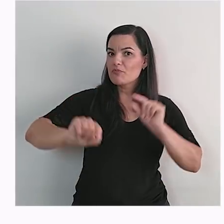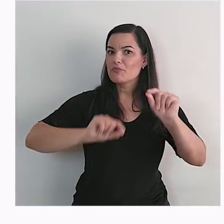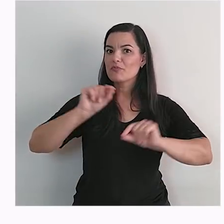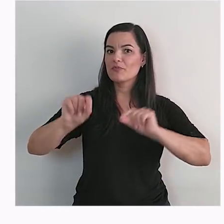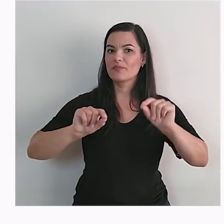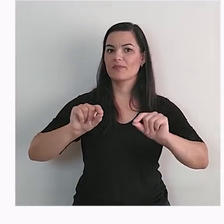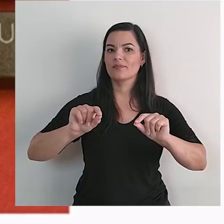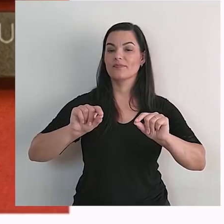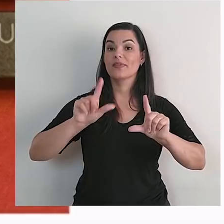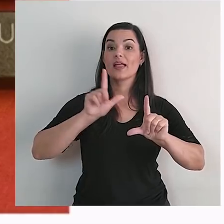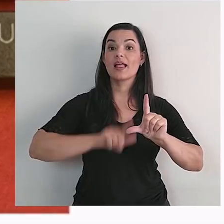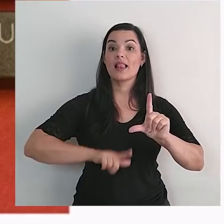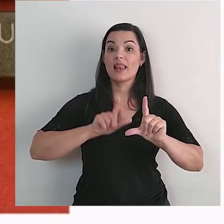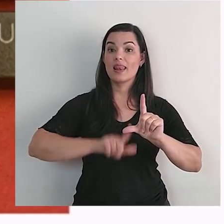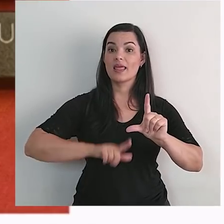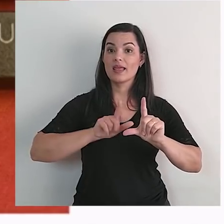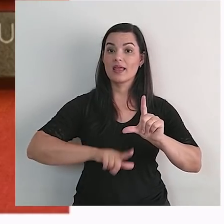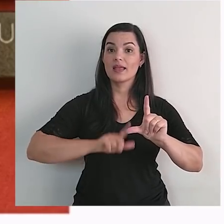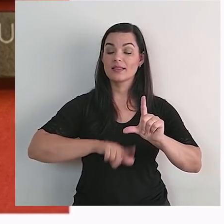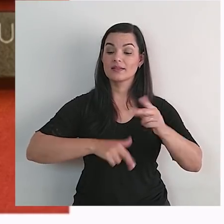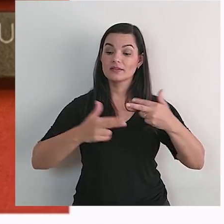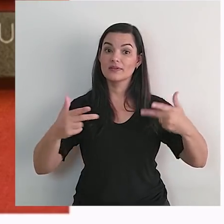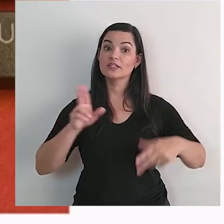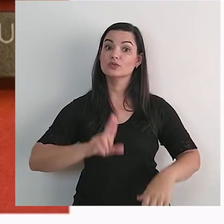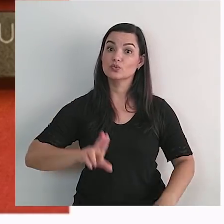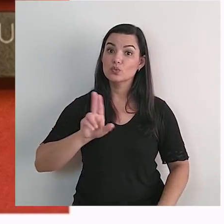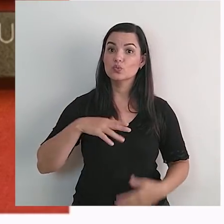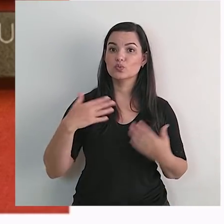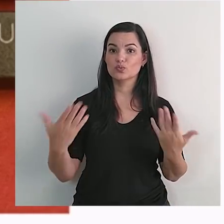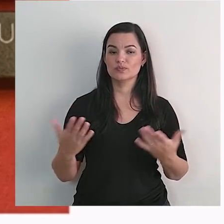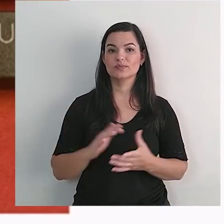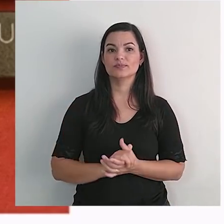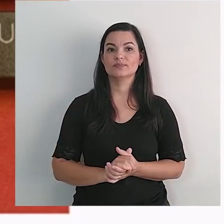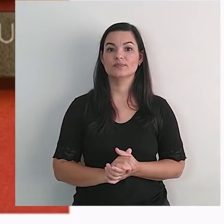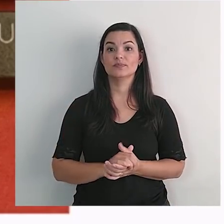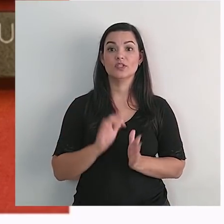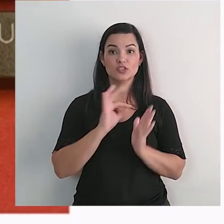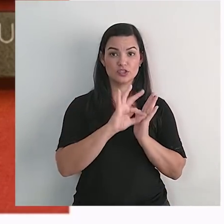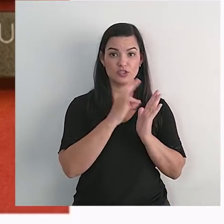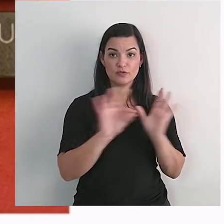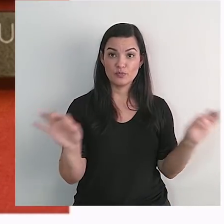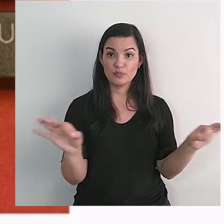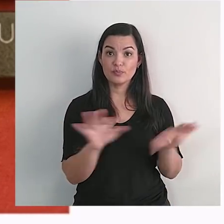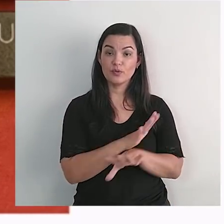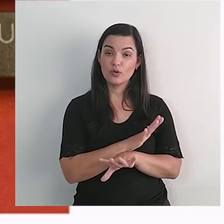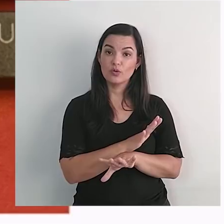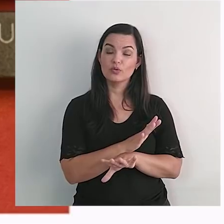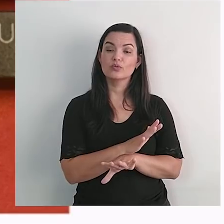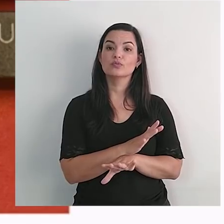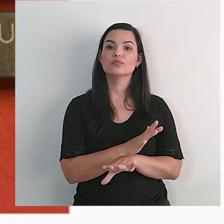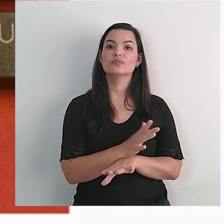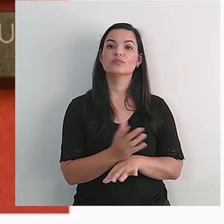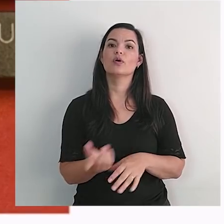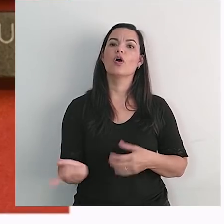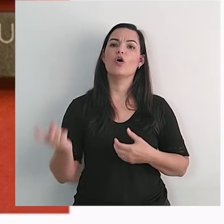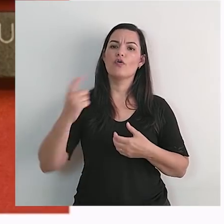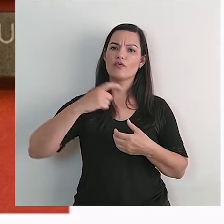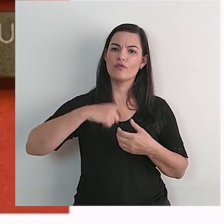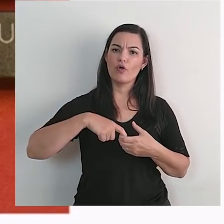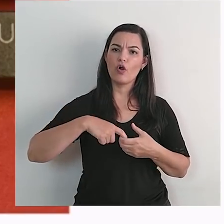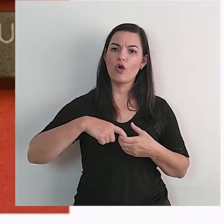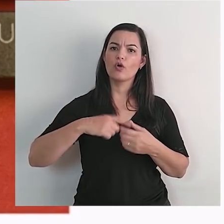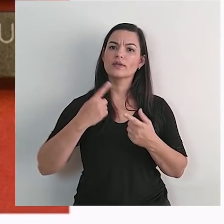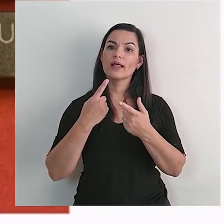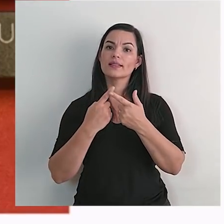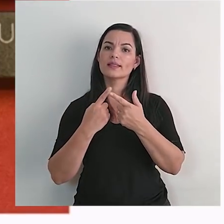Lembre-se de pensar nas letras que vai usar para escrever e depois de escrever, retomar apontando com